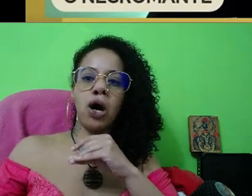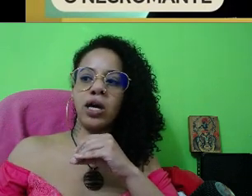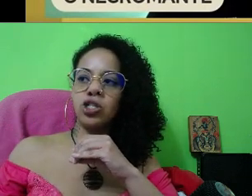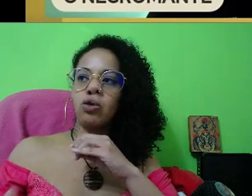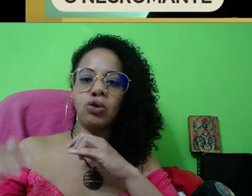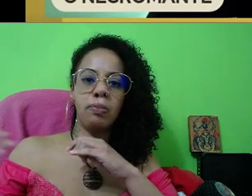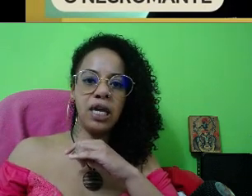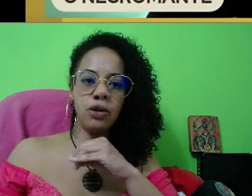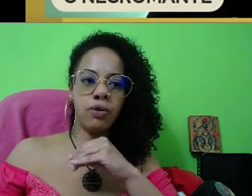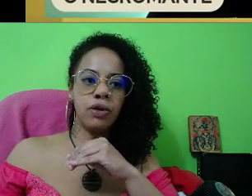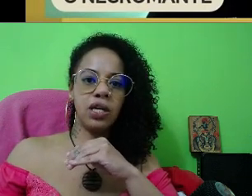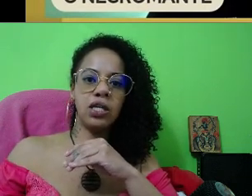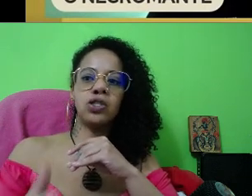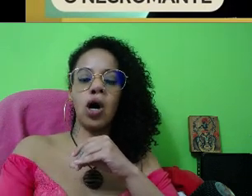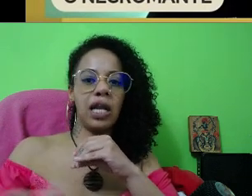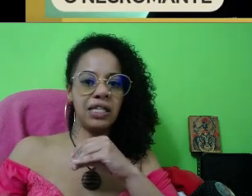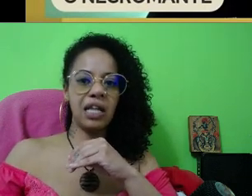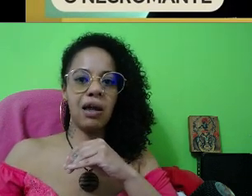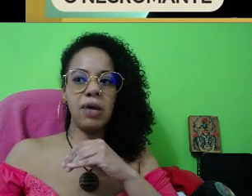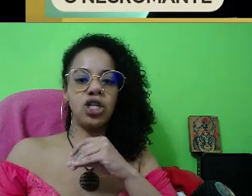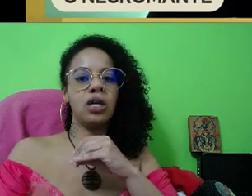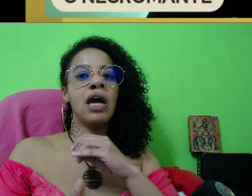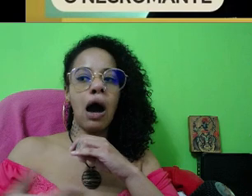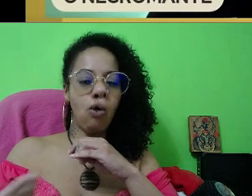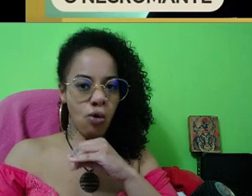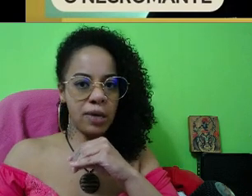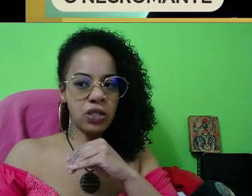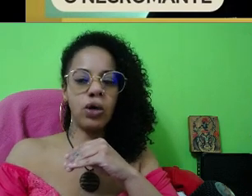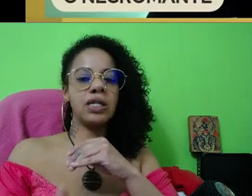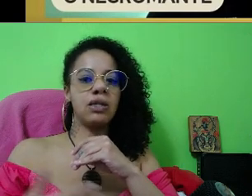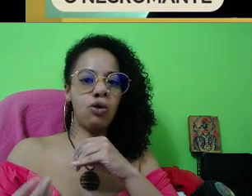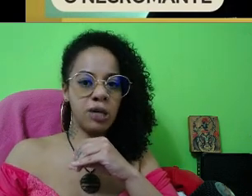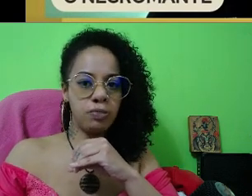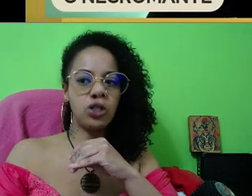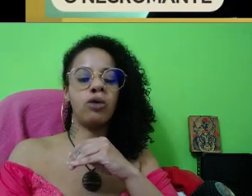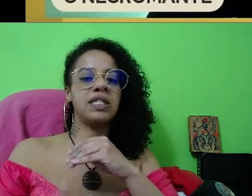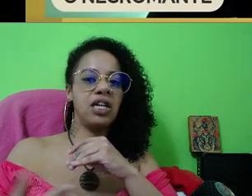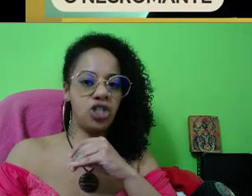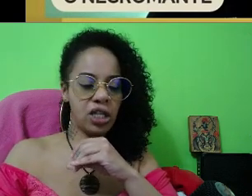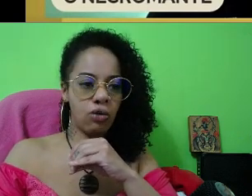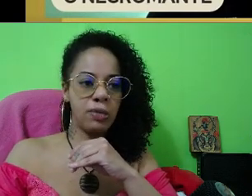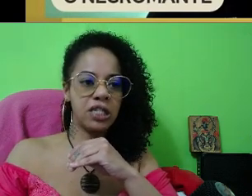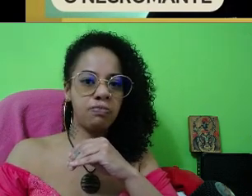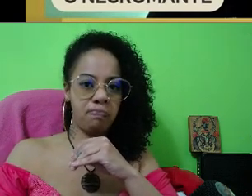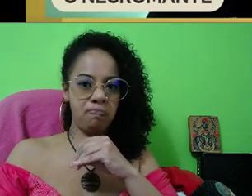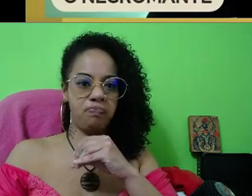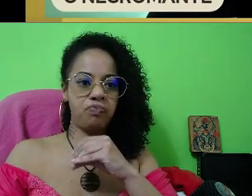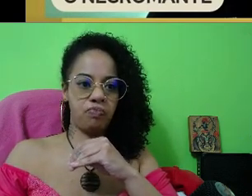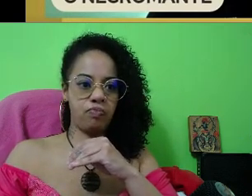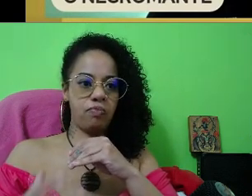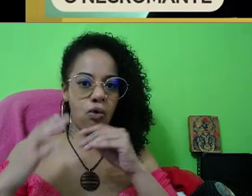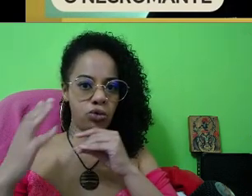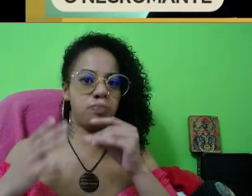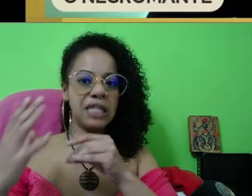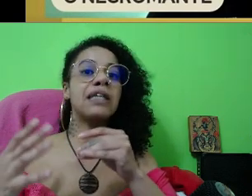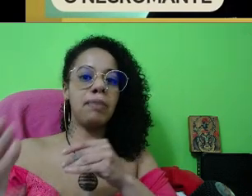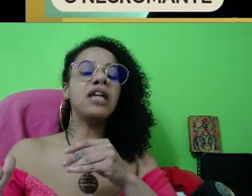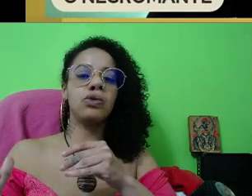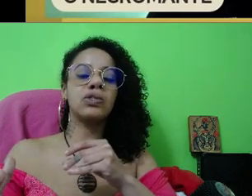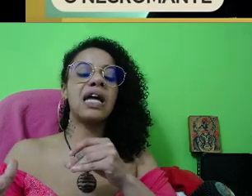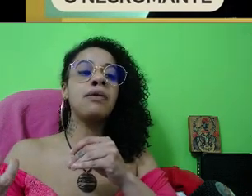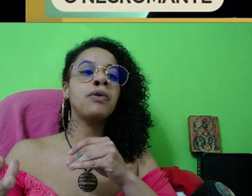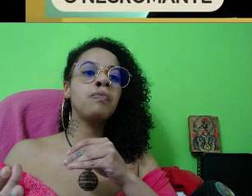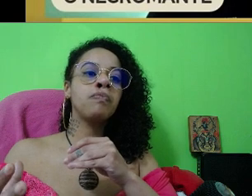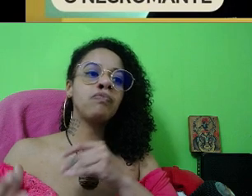Playboy de condomínio que isola exatamente algumas coisas algumas pessoas edita algumas alguns